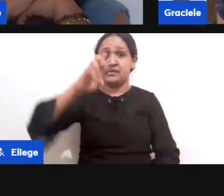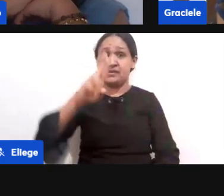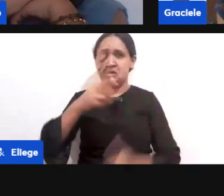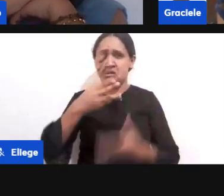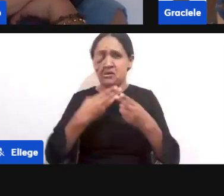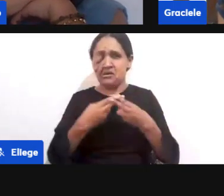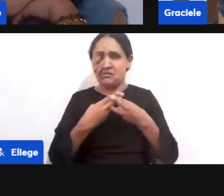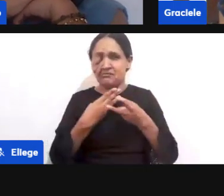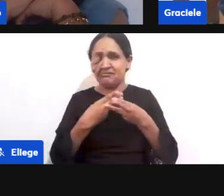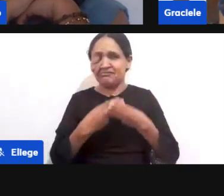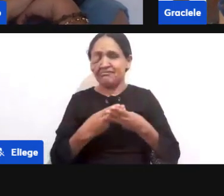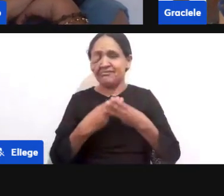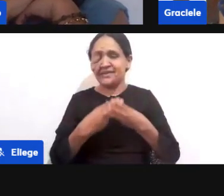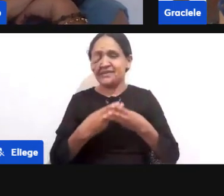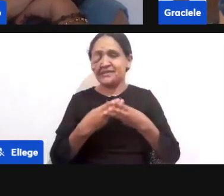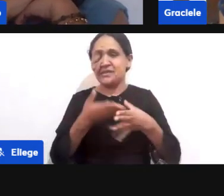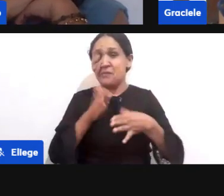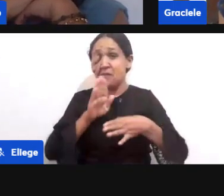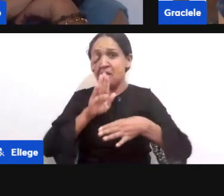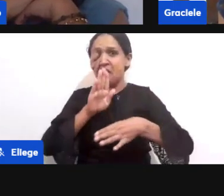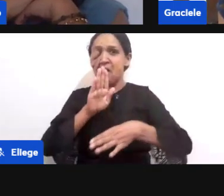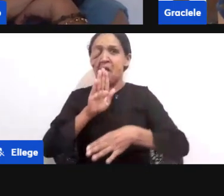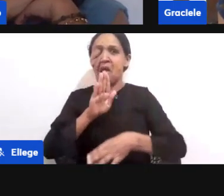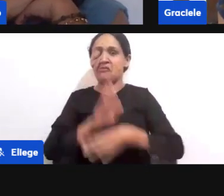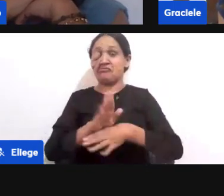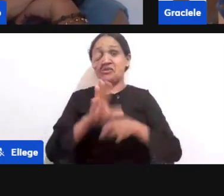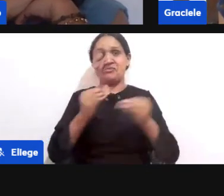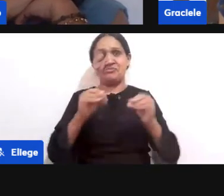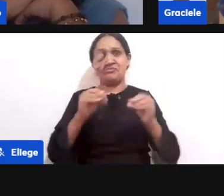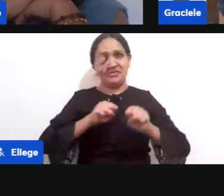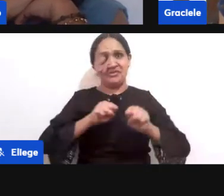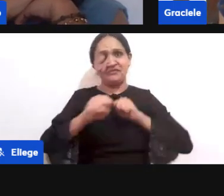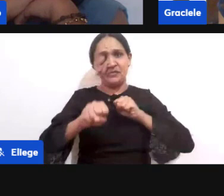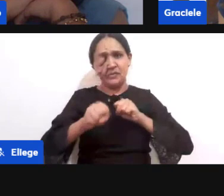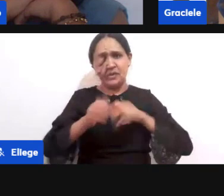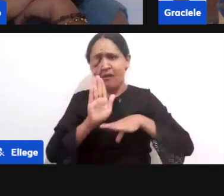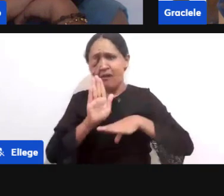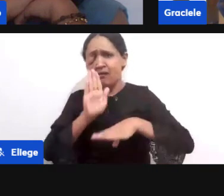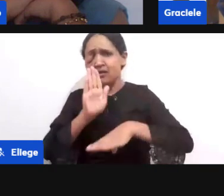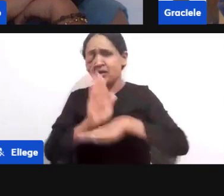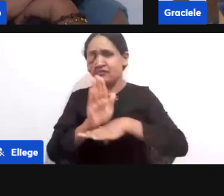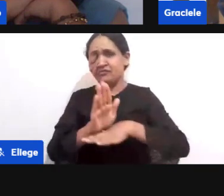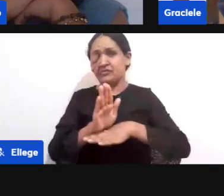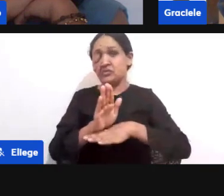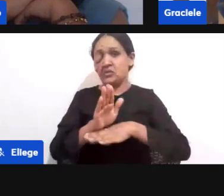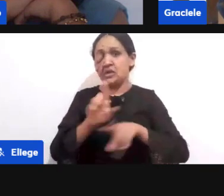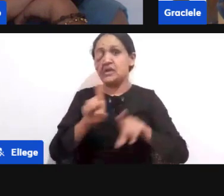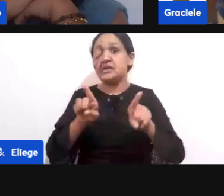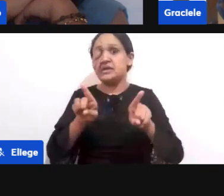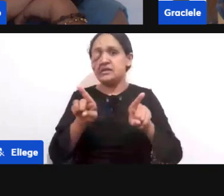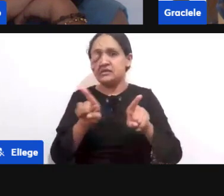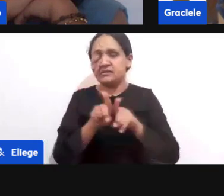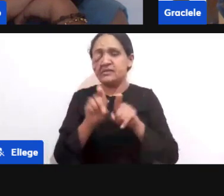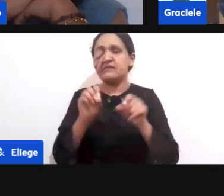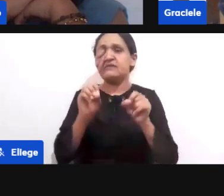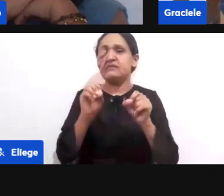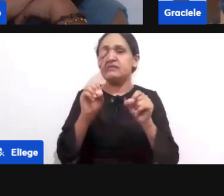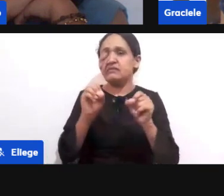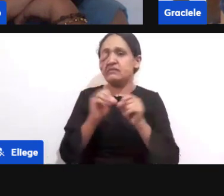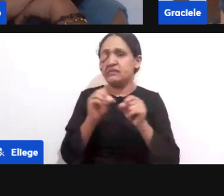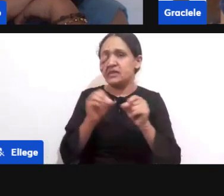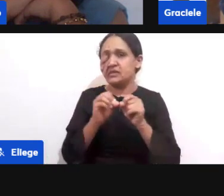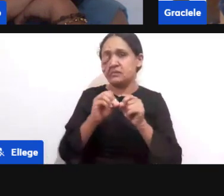dedicou bastante à nossa formação, que nos auxiliou e nos possibilitou esse momento de